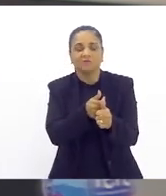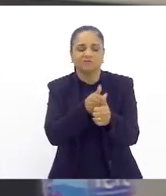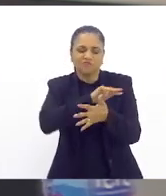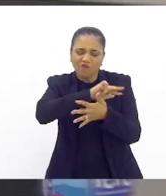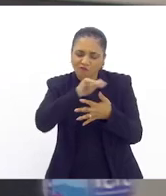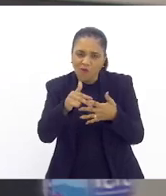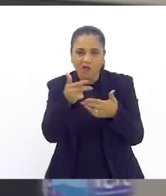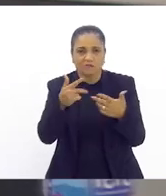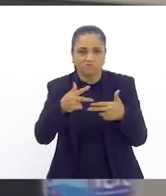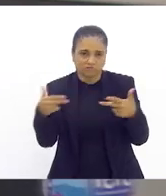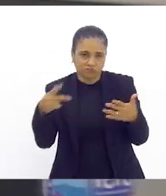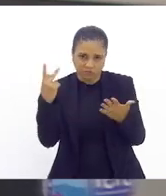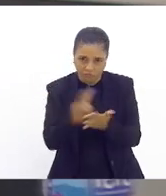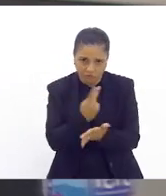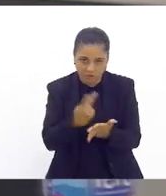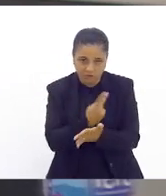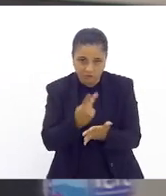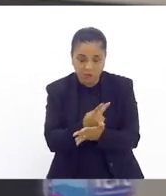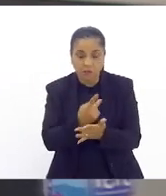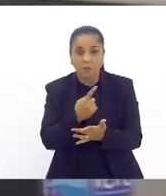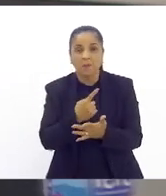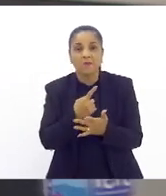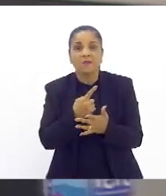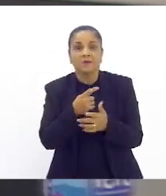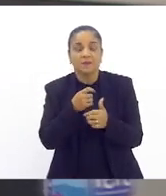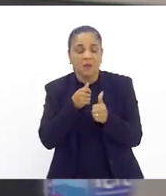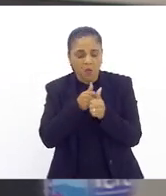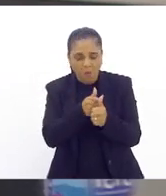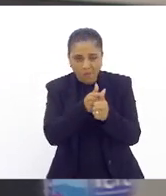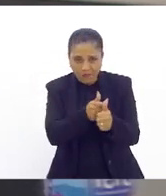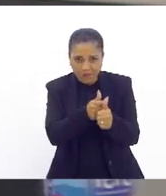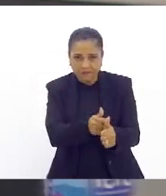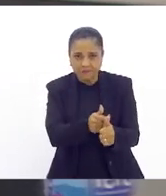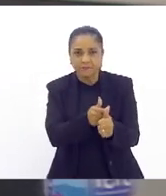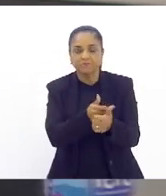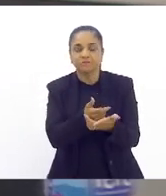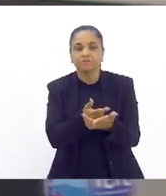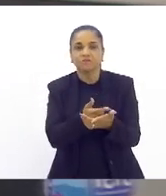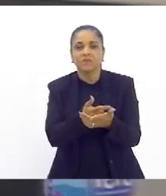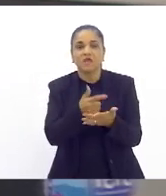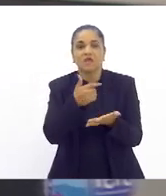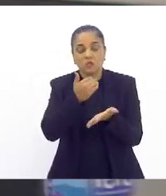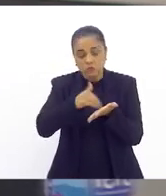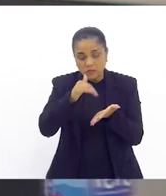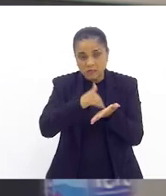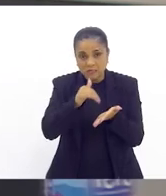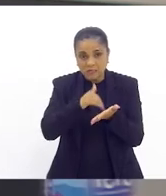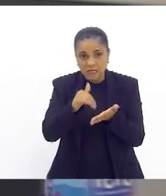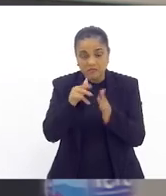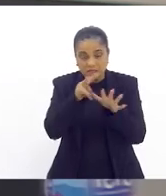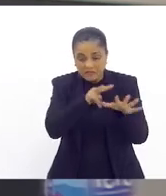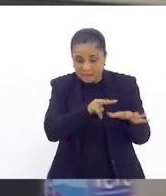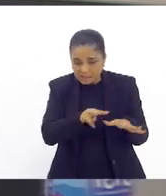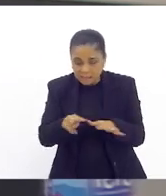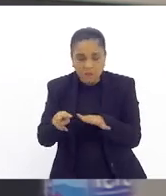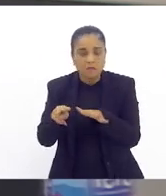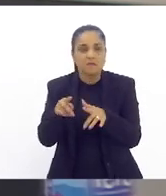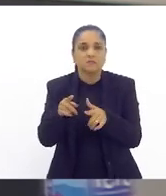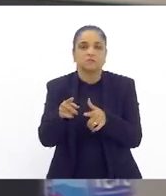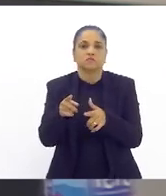todo de muito de forma muito próxima e o nosso secretário tem ido semanalmente a Brasília